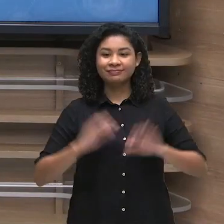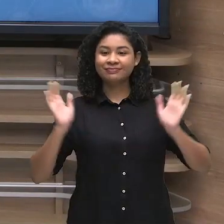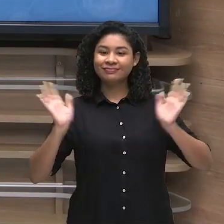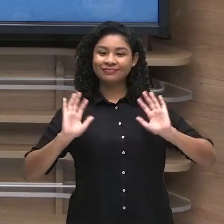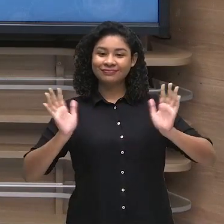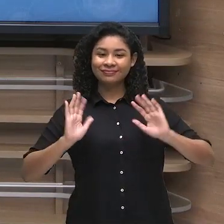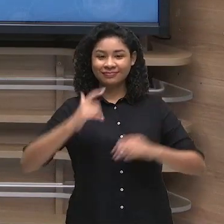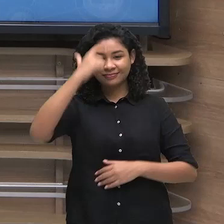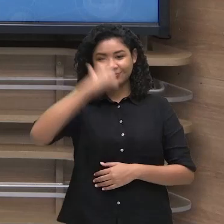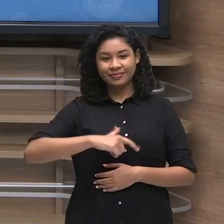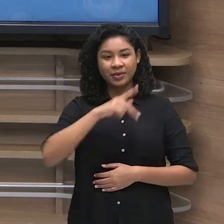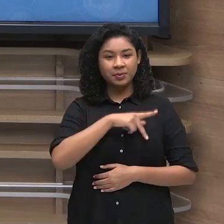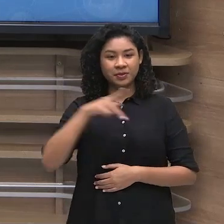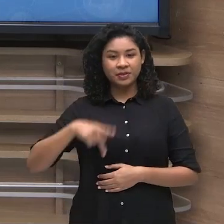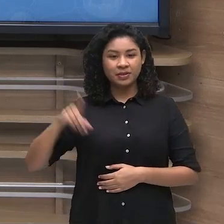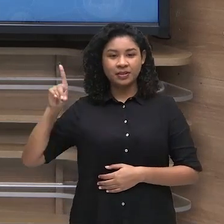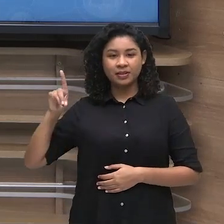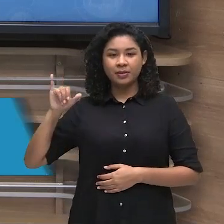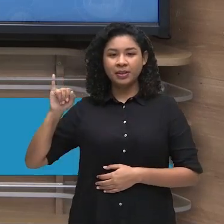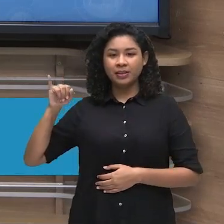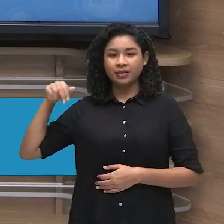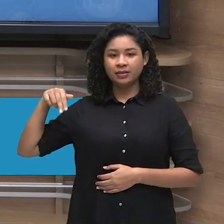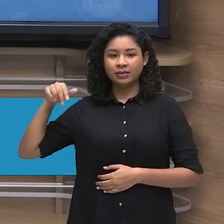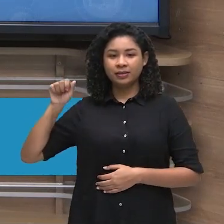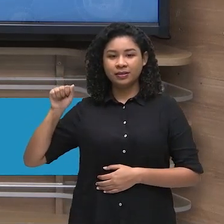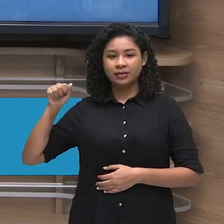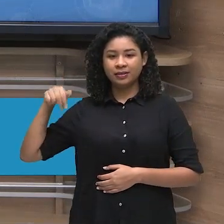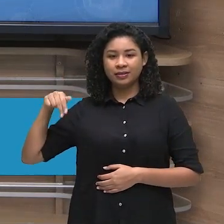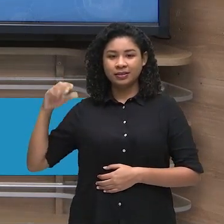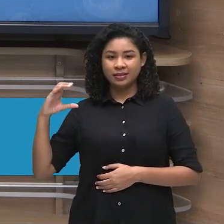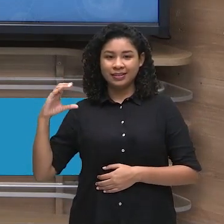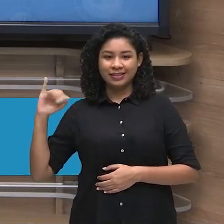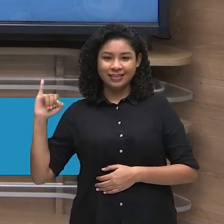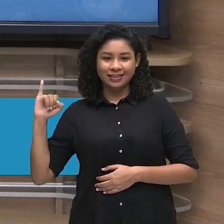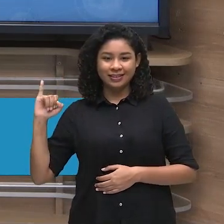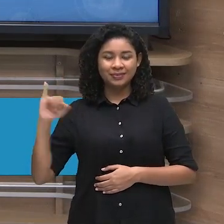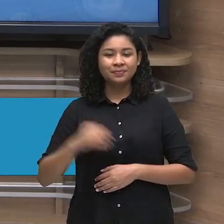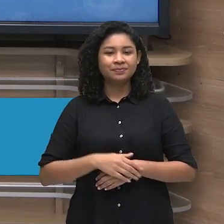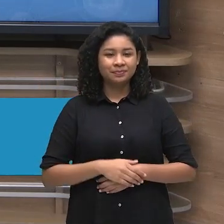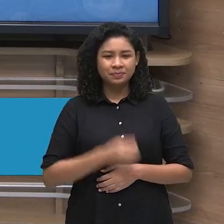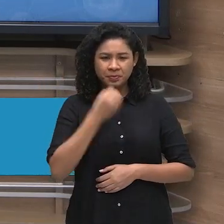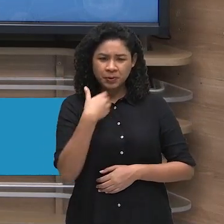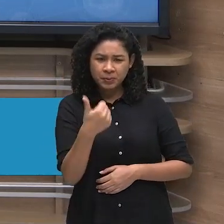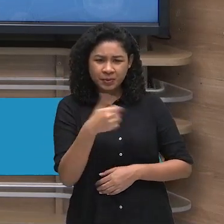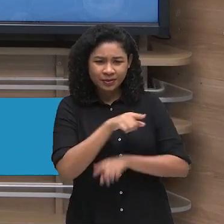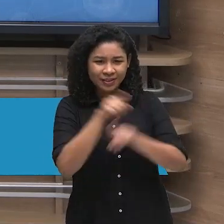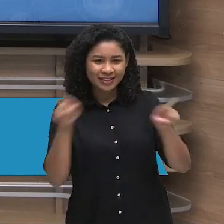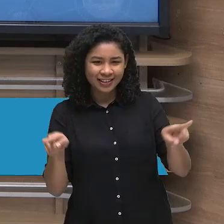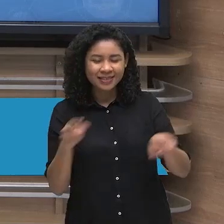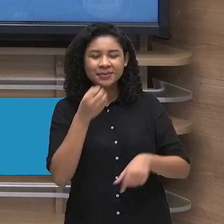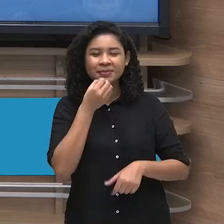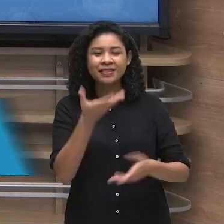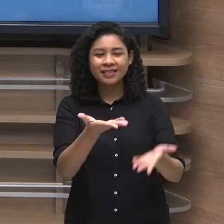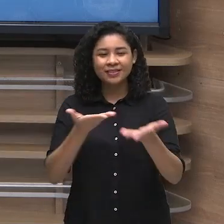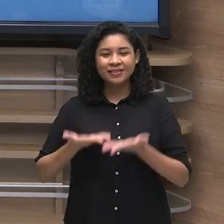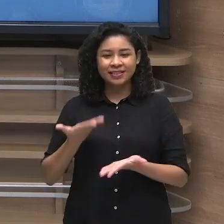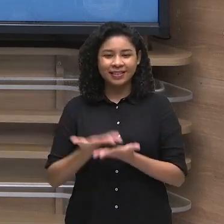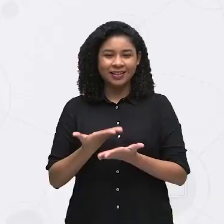Olá, eu sou a professora Dinancy Silva. Tudo bem com vocês, queridos? Sejam bem-vindos à nossa aula de número